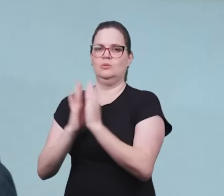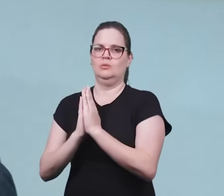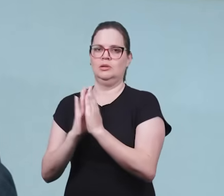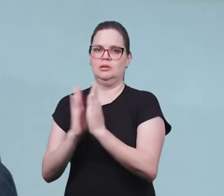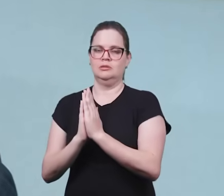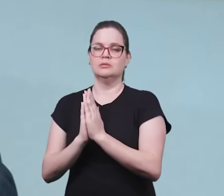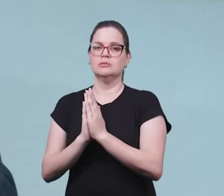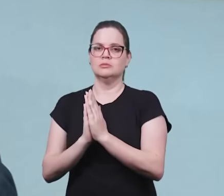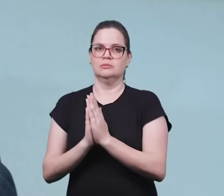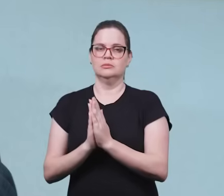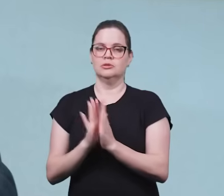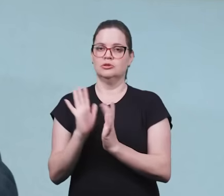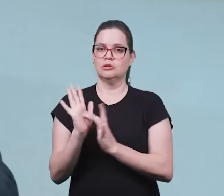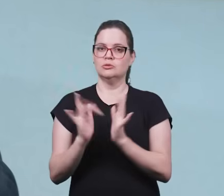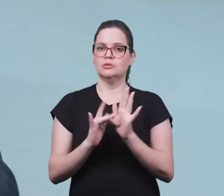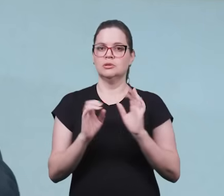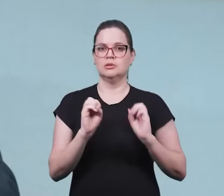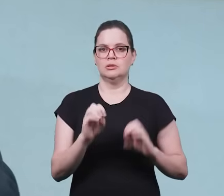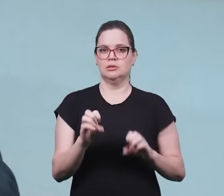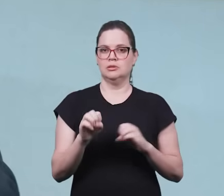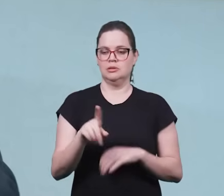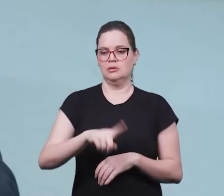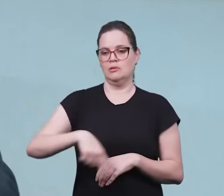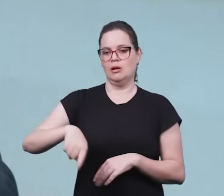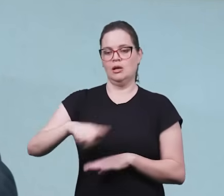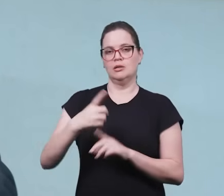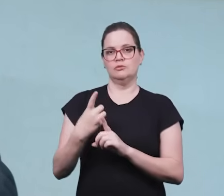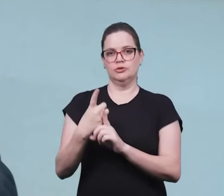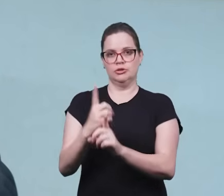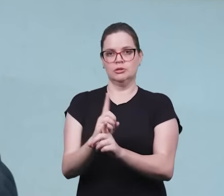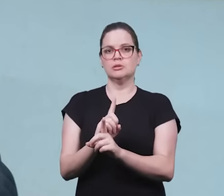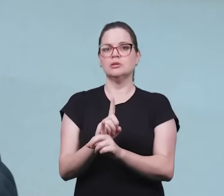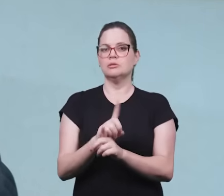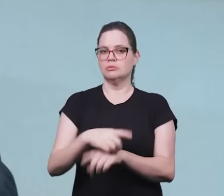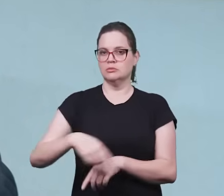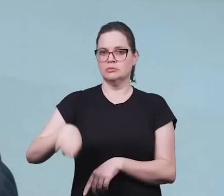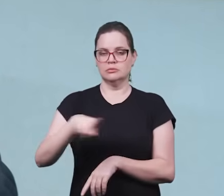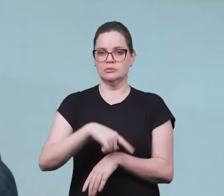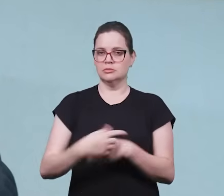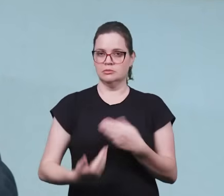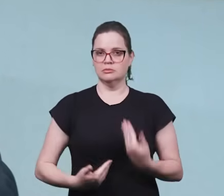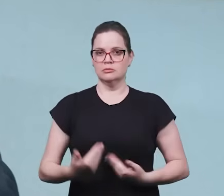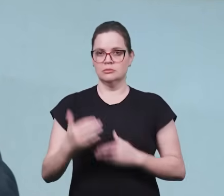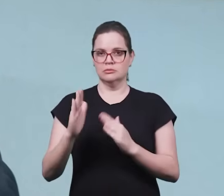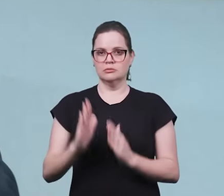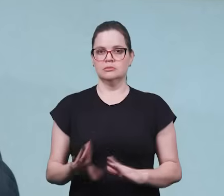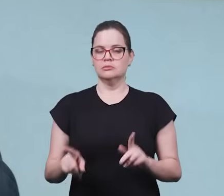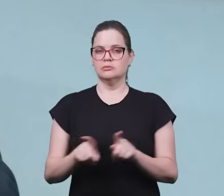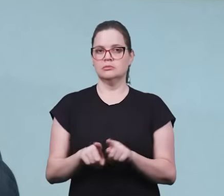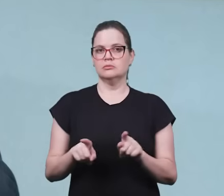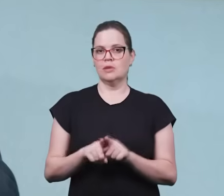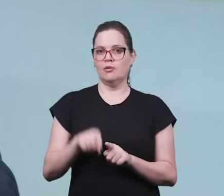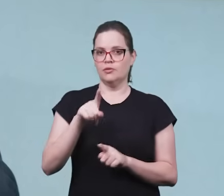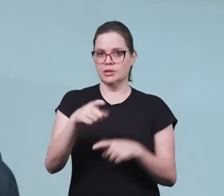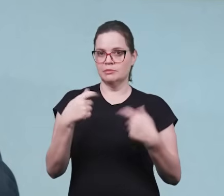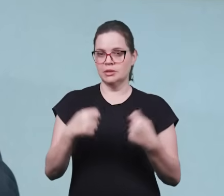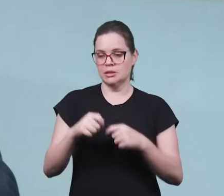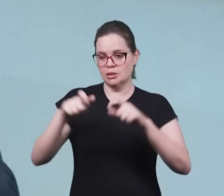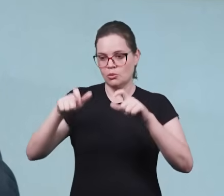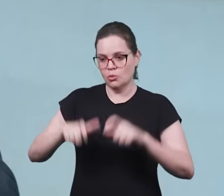oração. Jesus ensinou aos seus discípulos e ao servo fiel que busca em Deus lugar de